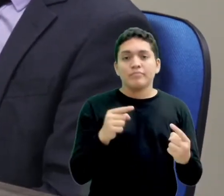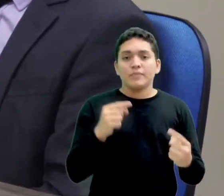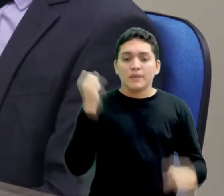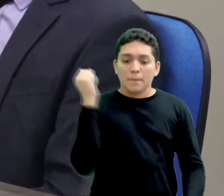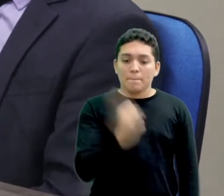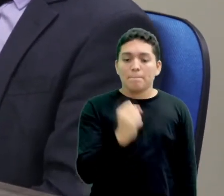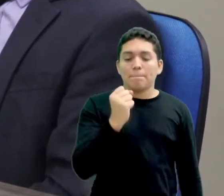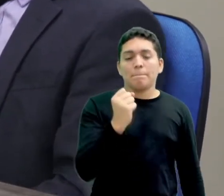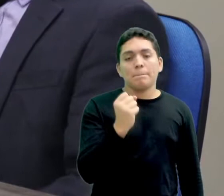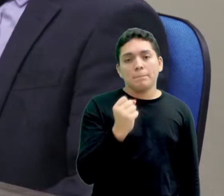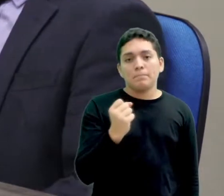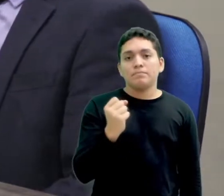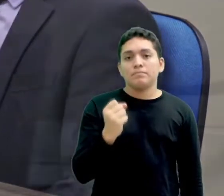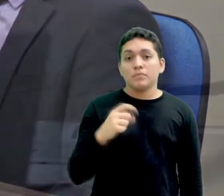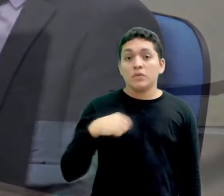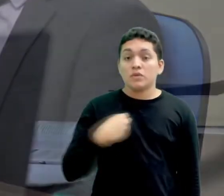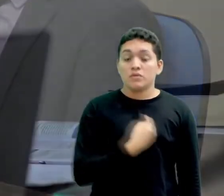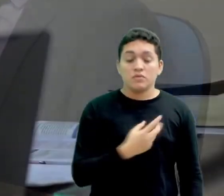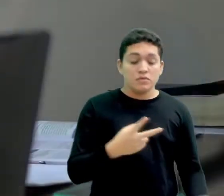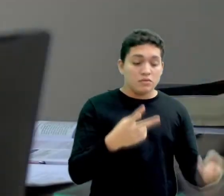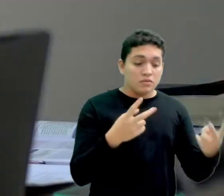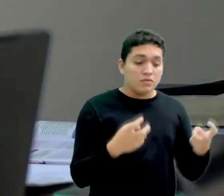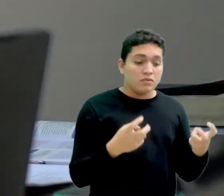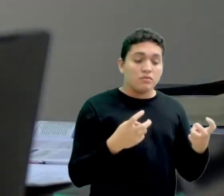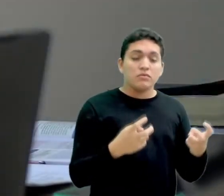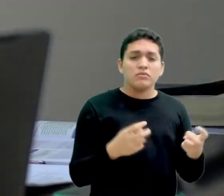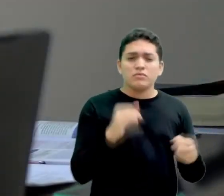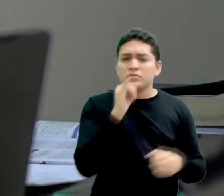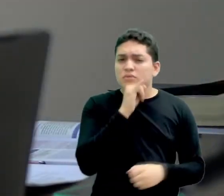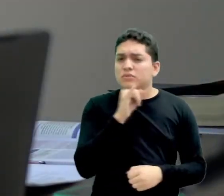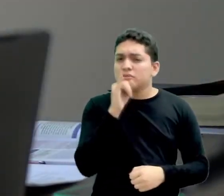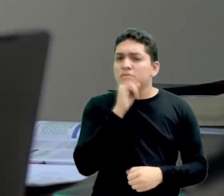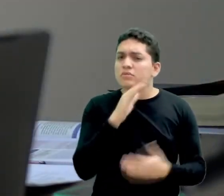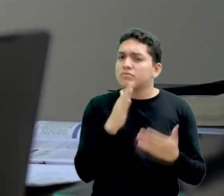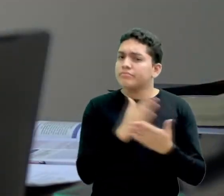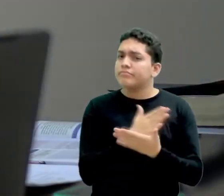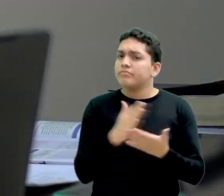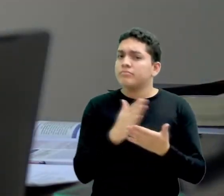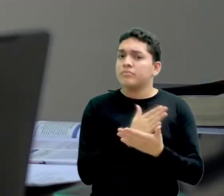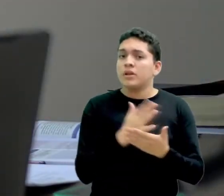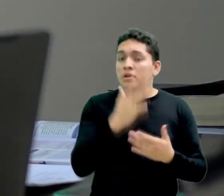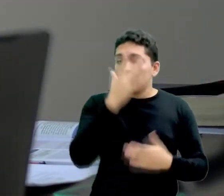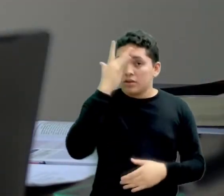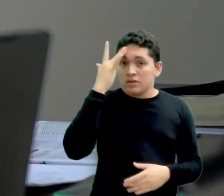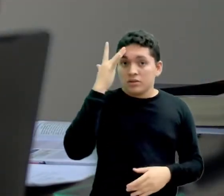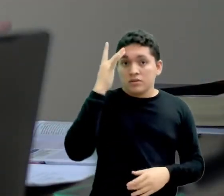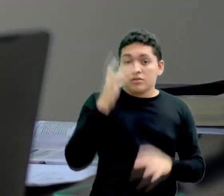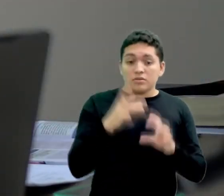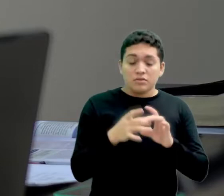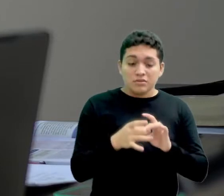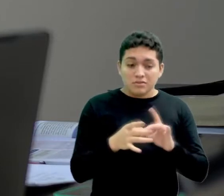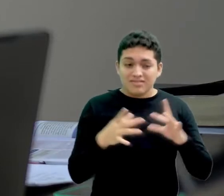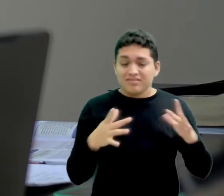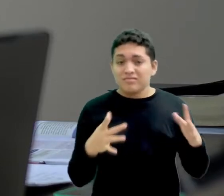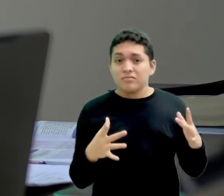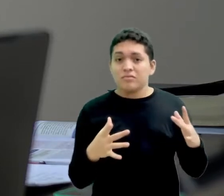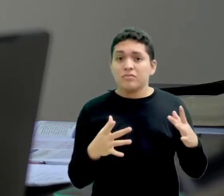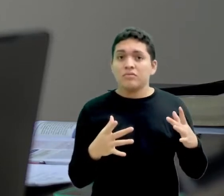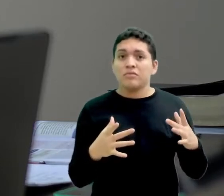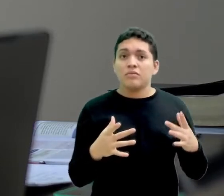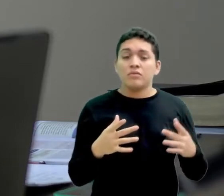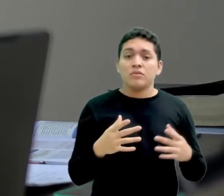homicídio. Isso mesmo, nós vemos aí 2 exemplos em que pessoas se deixaram levar